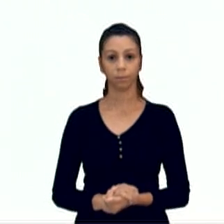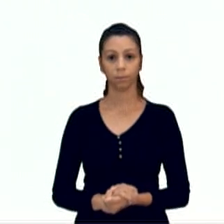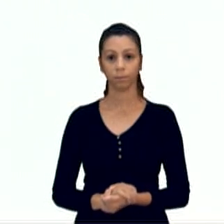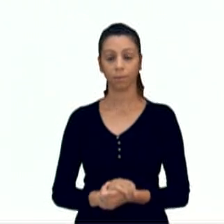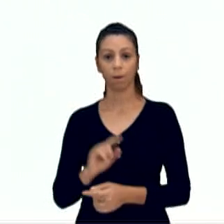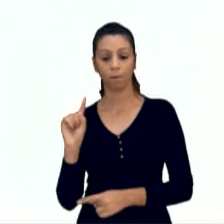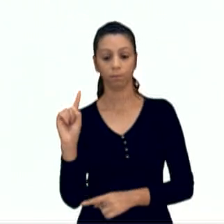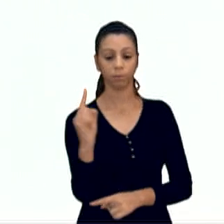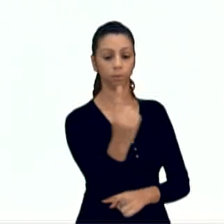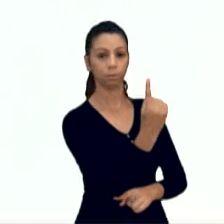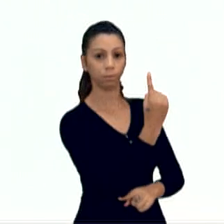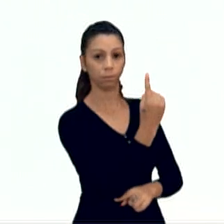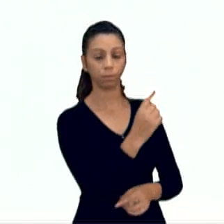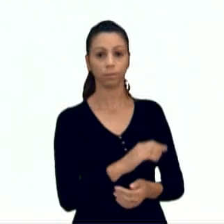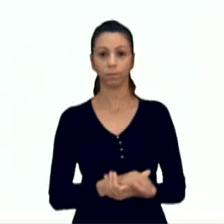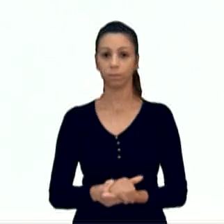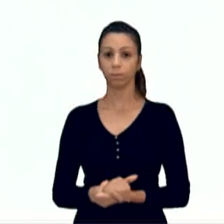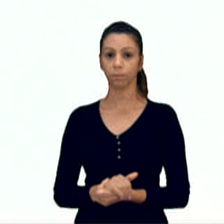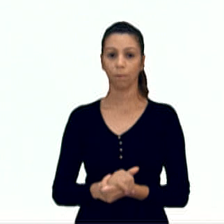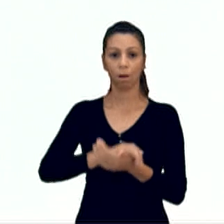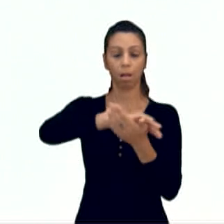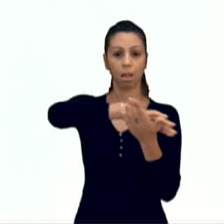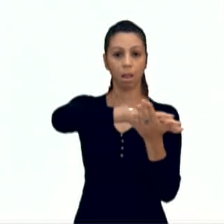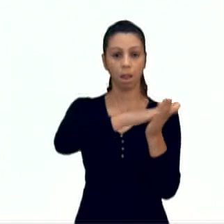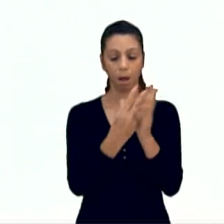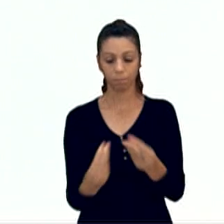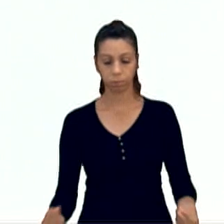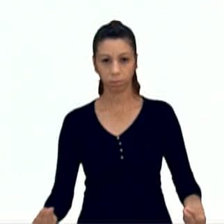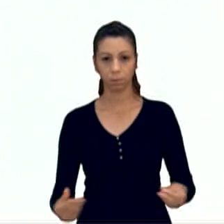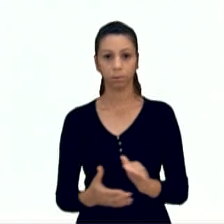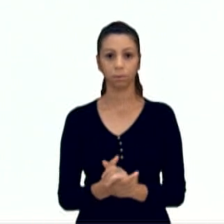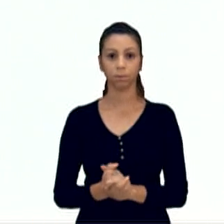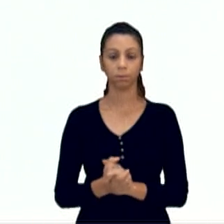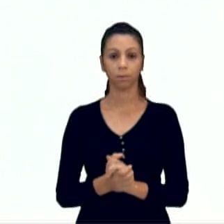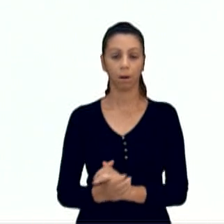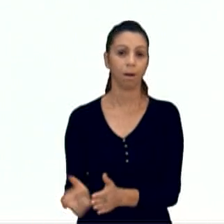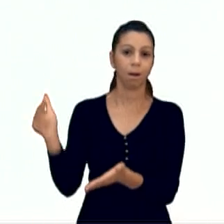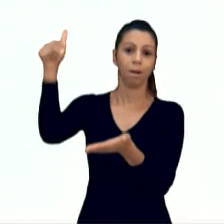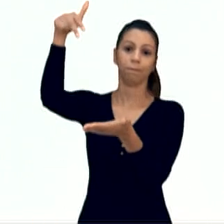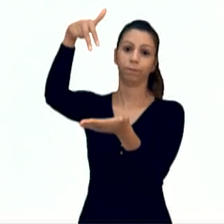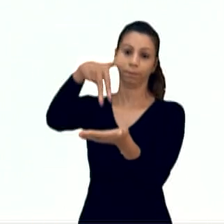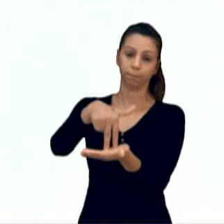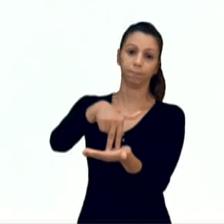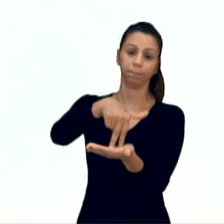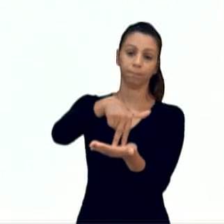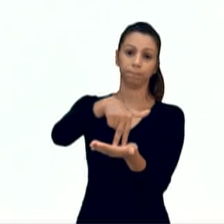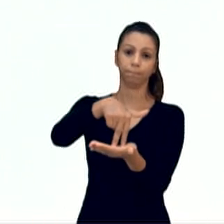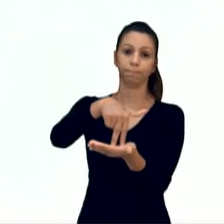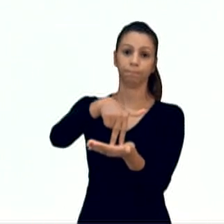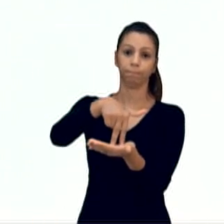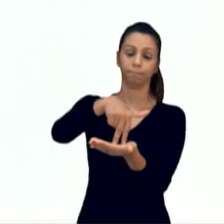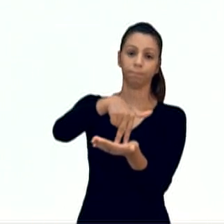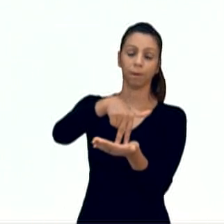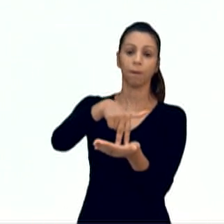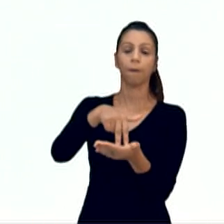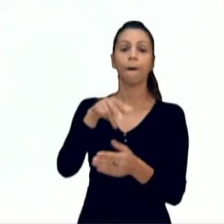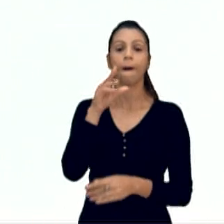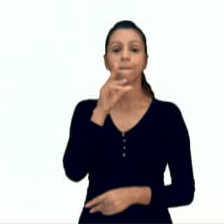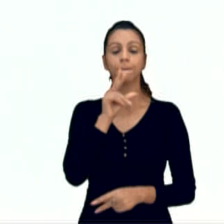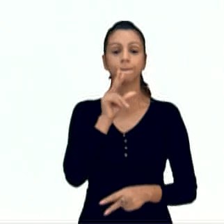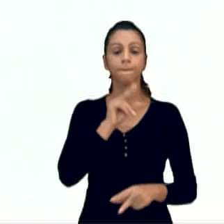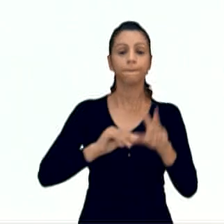virar, fall apart, desmoronar, stand up, levantar-se e speak up, falar mais